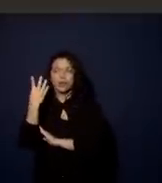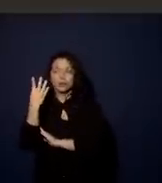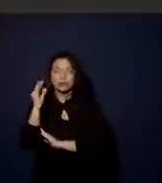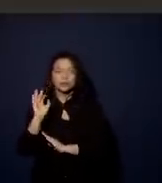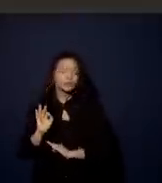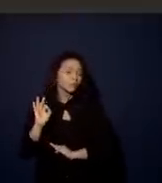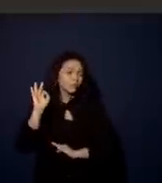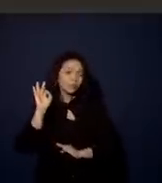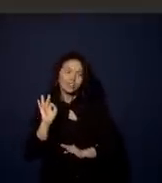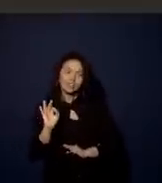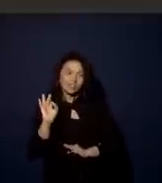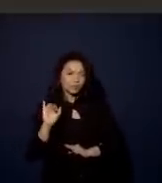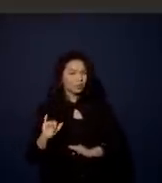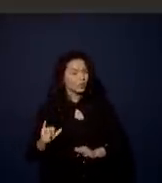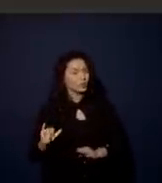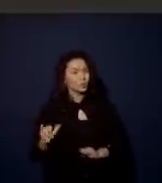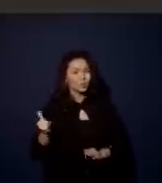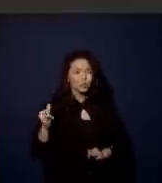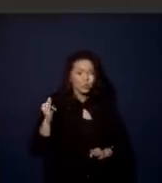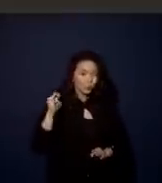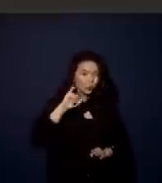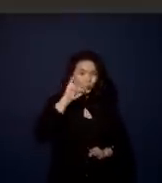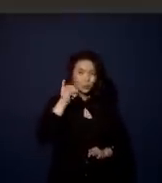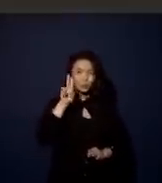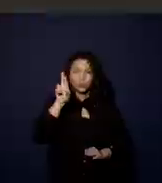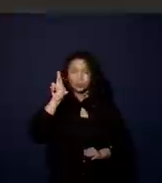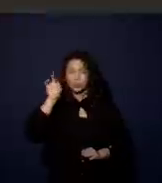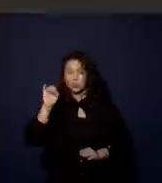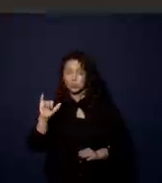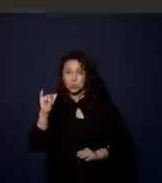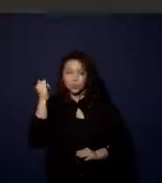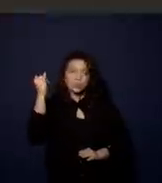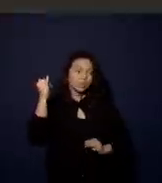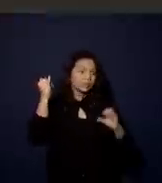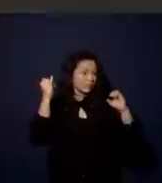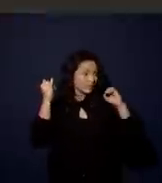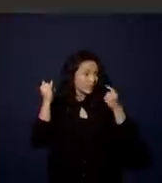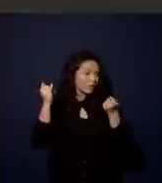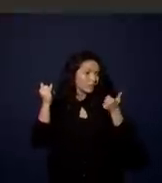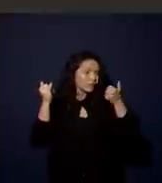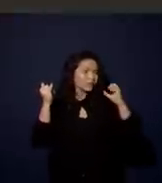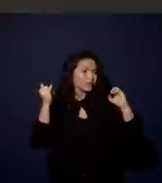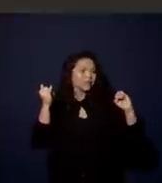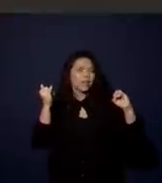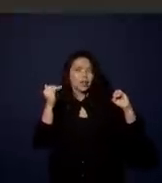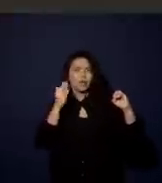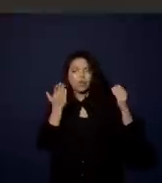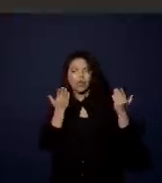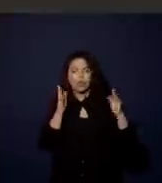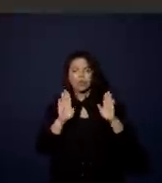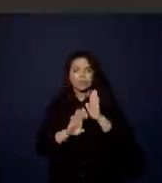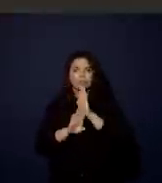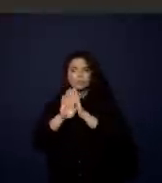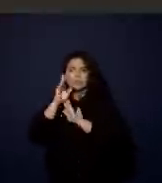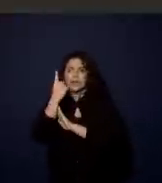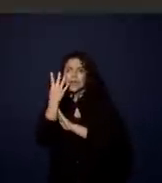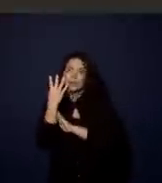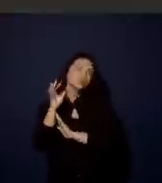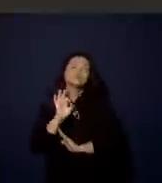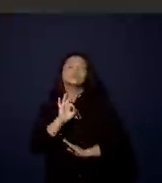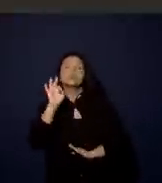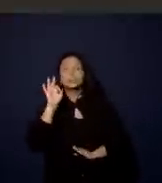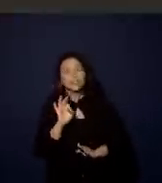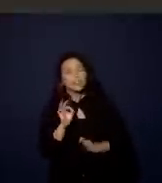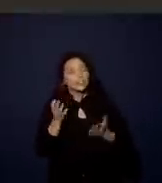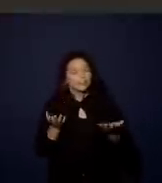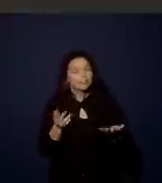altíssimo é um Juro Zero negativo para um juro Real é bastante significativo E